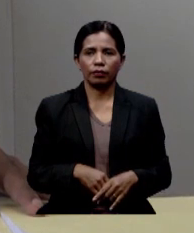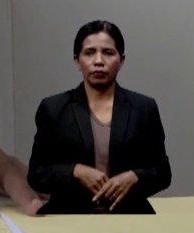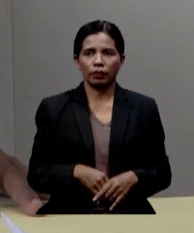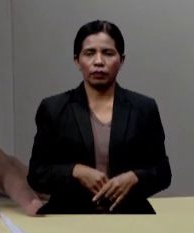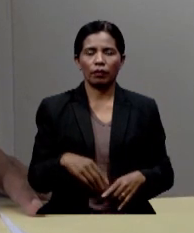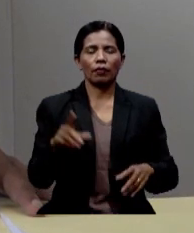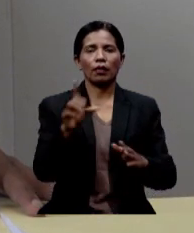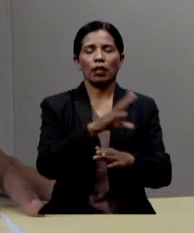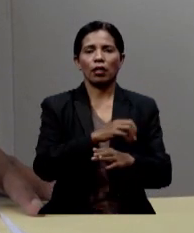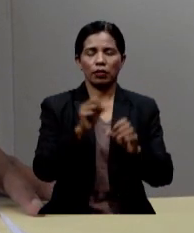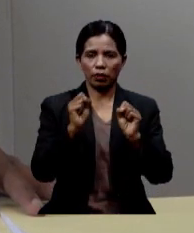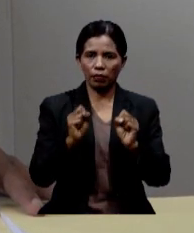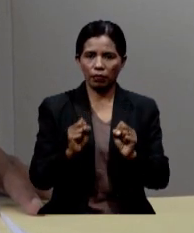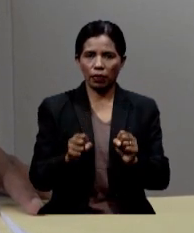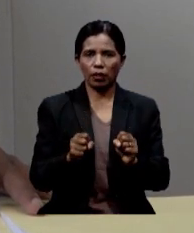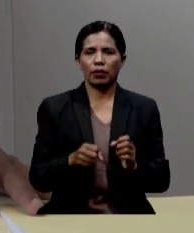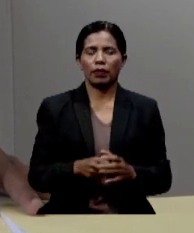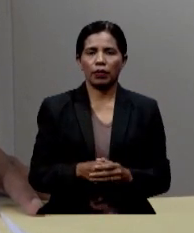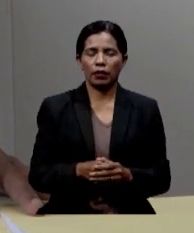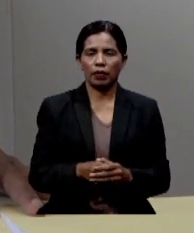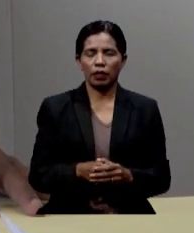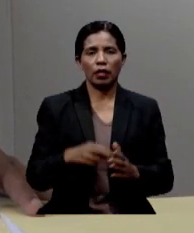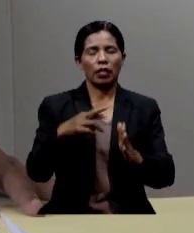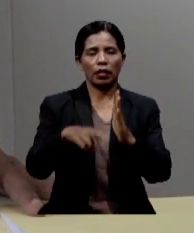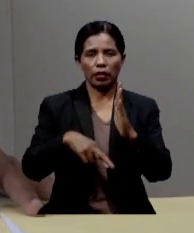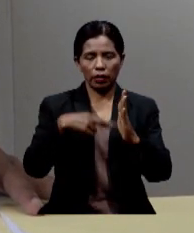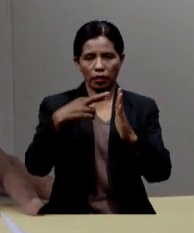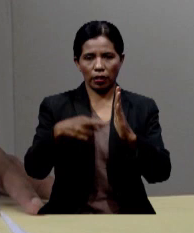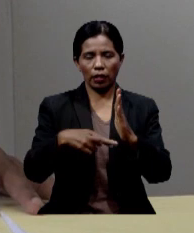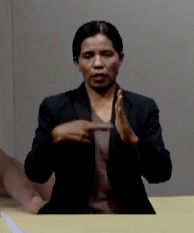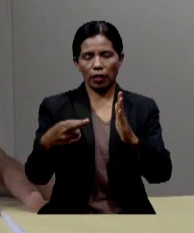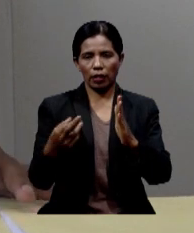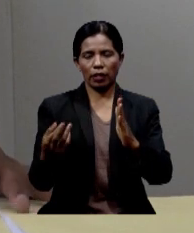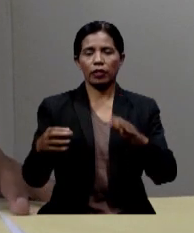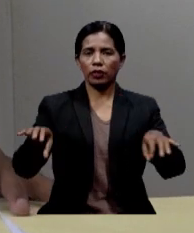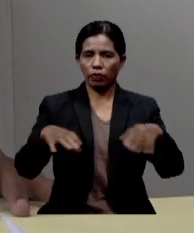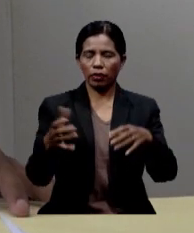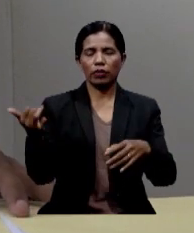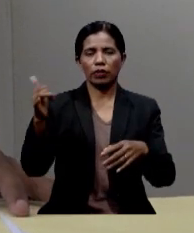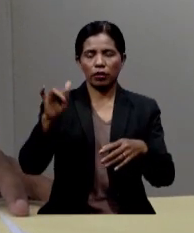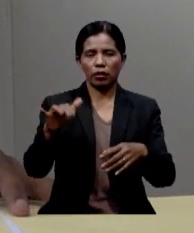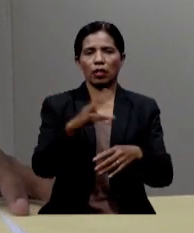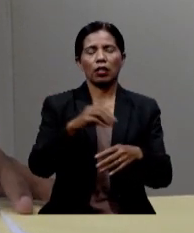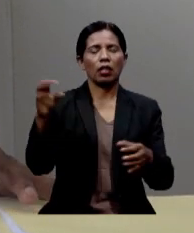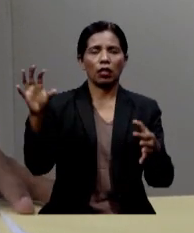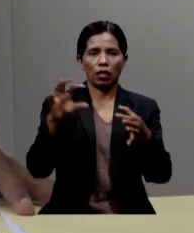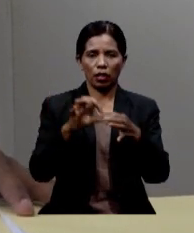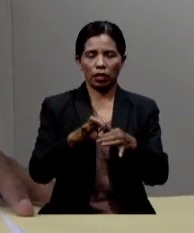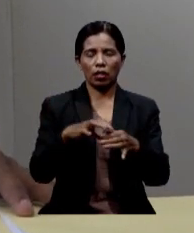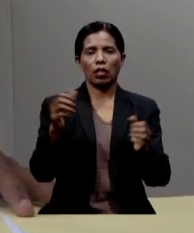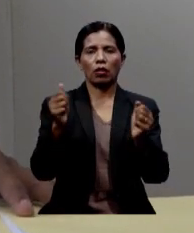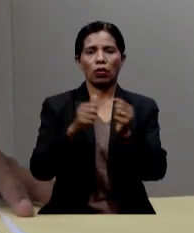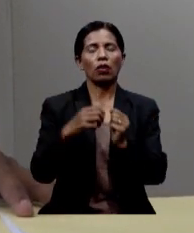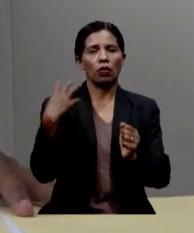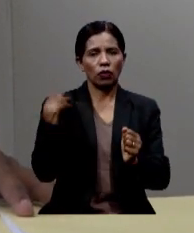organ ide para tebele regula bayar servis sih nabi maka dia o edifisi